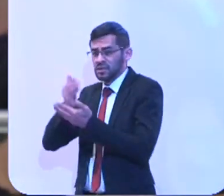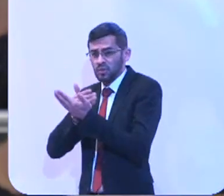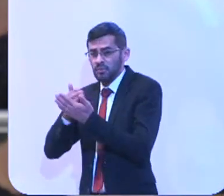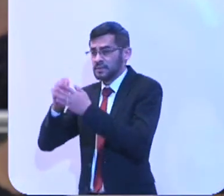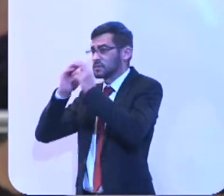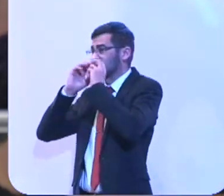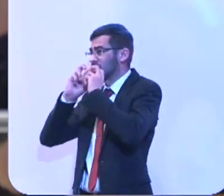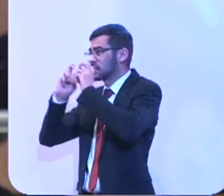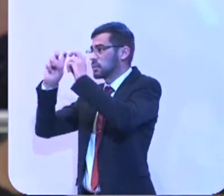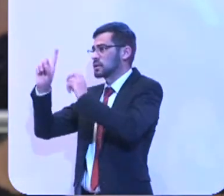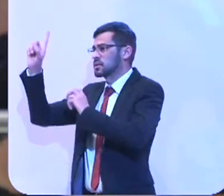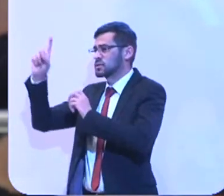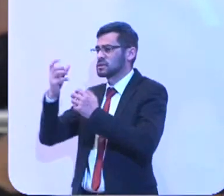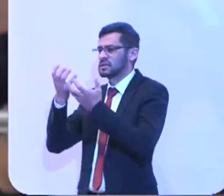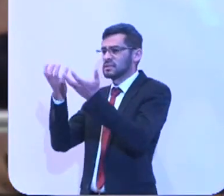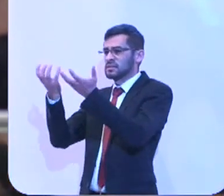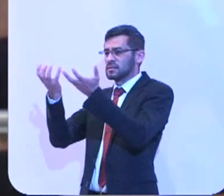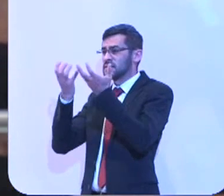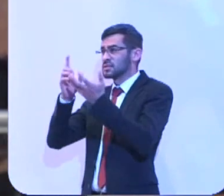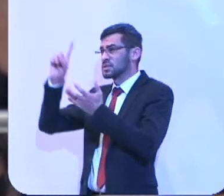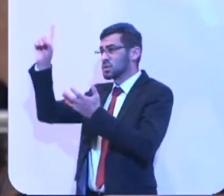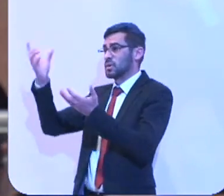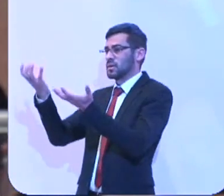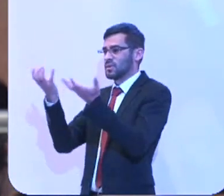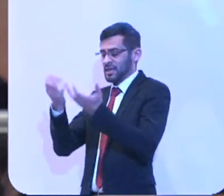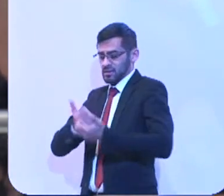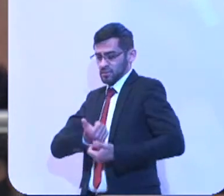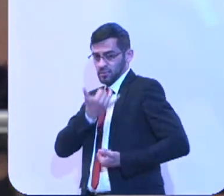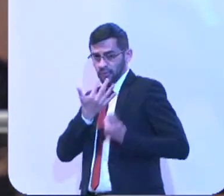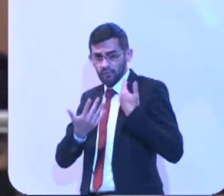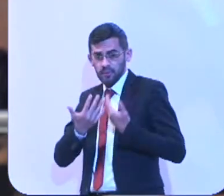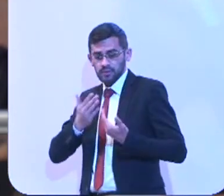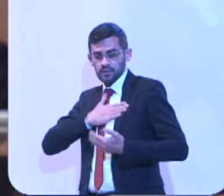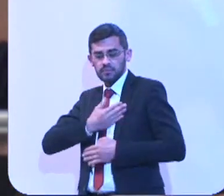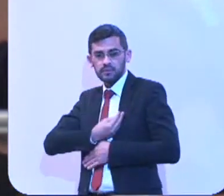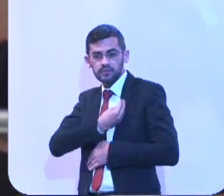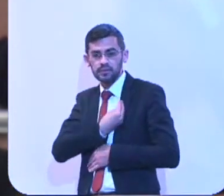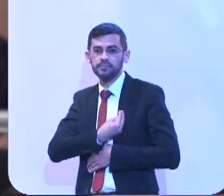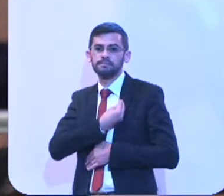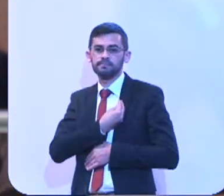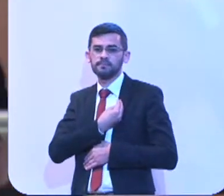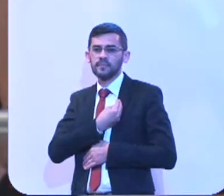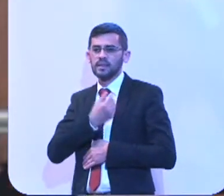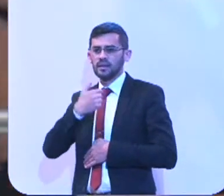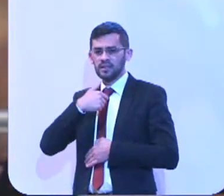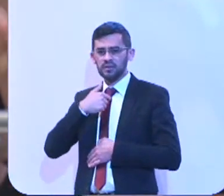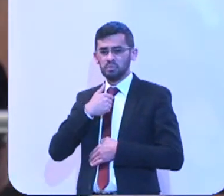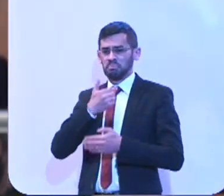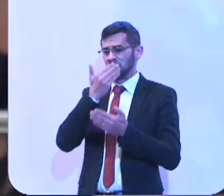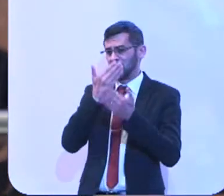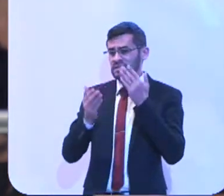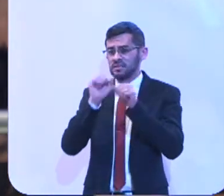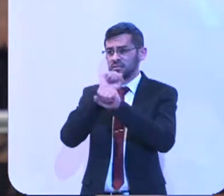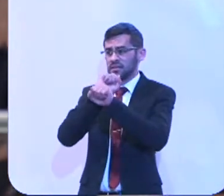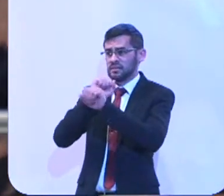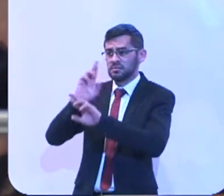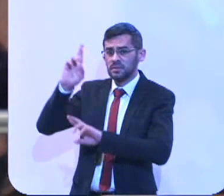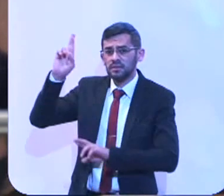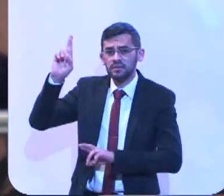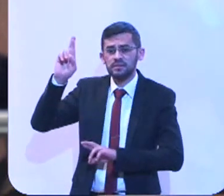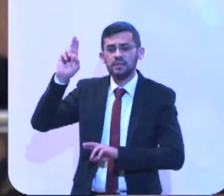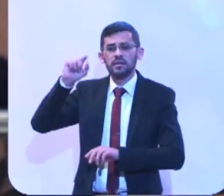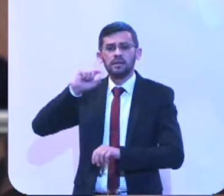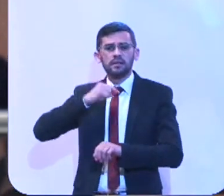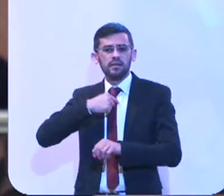clamar. Deus, eu quero um despertamento na minha vida. Eu perdi a esperança.